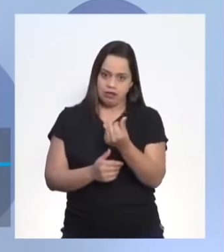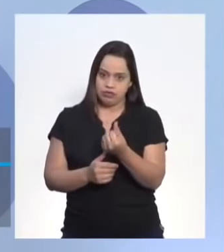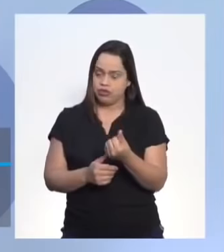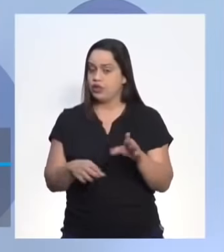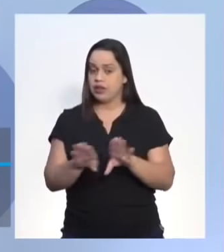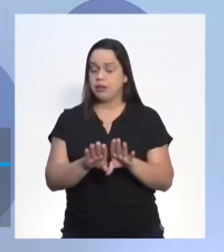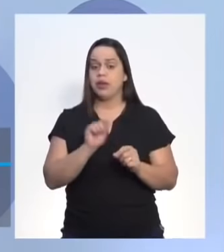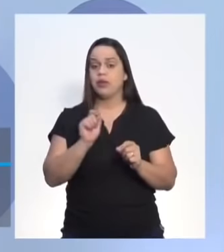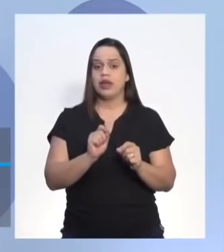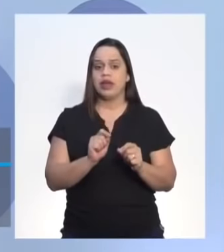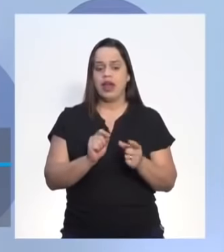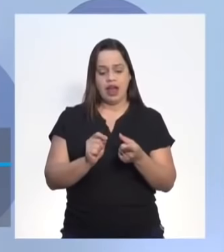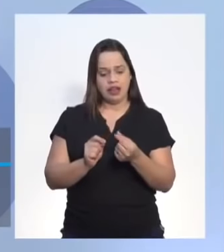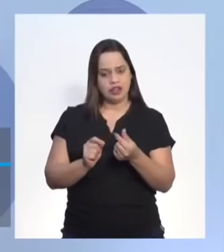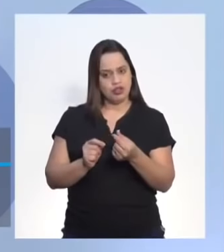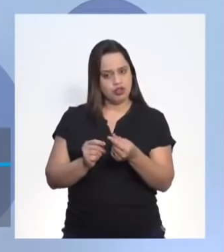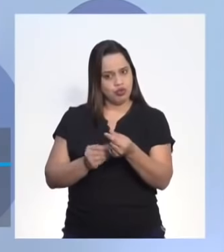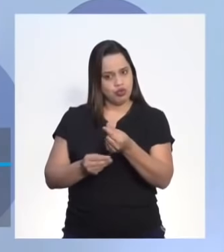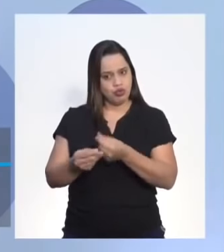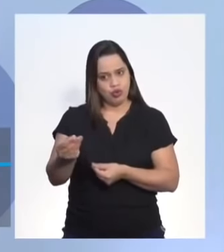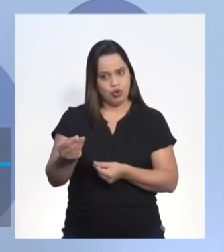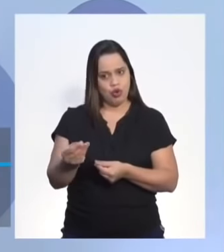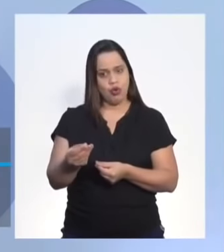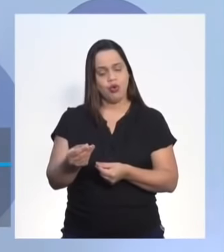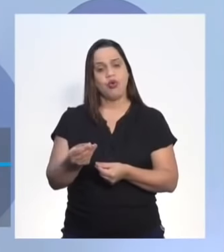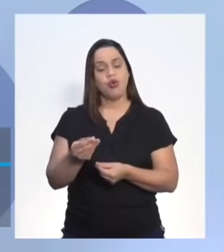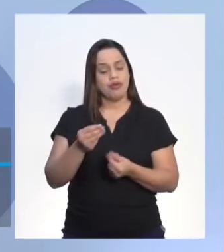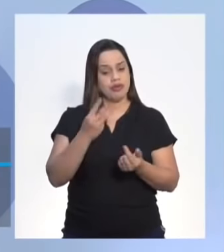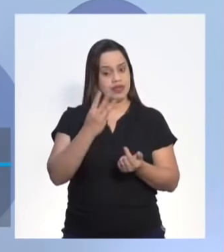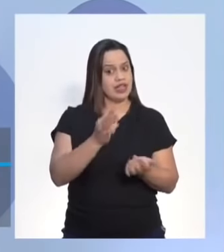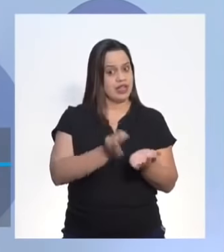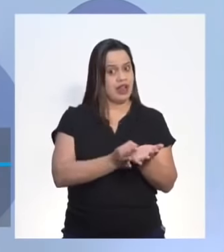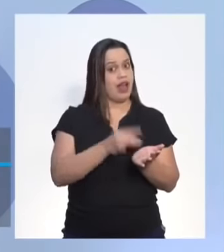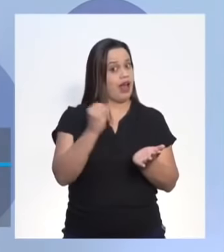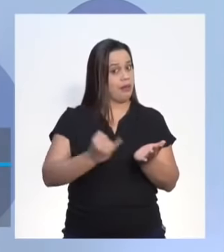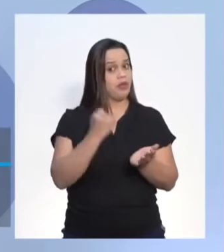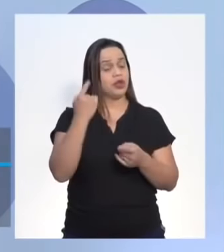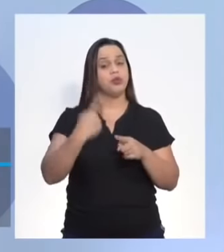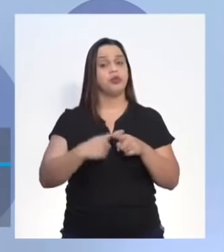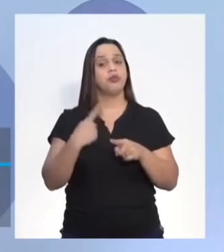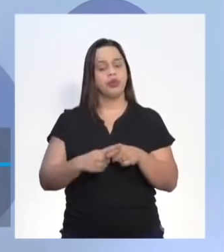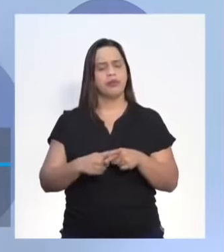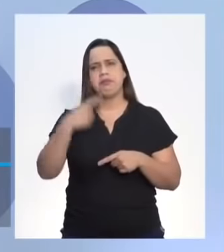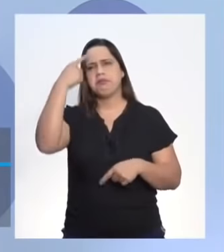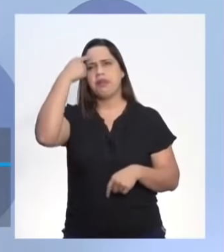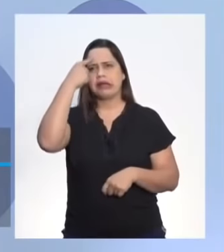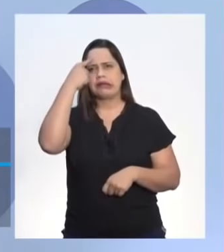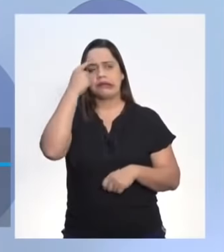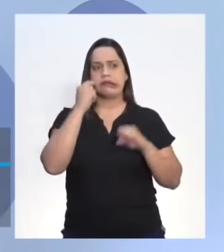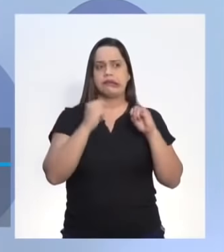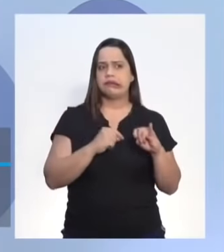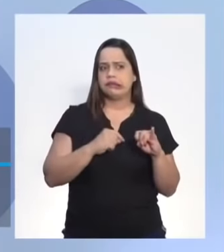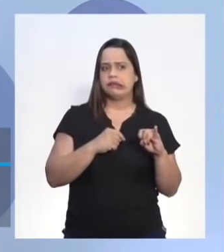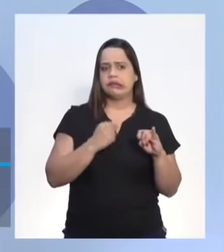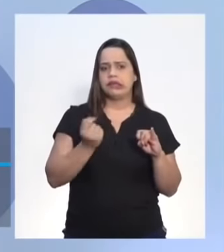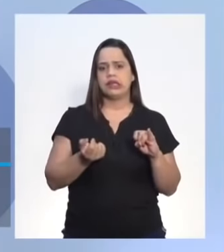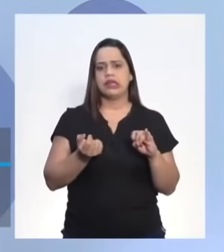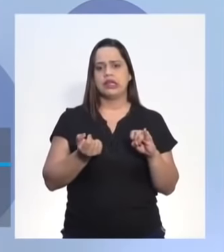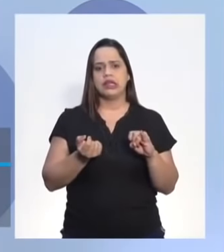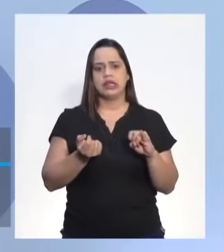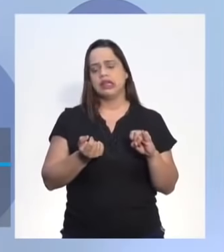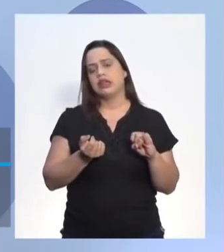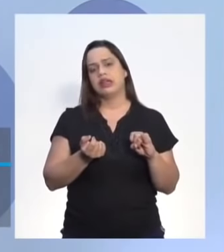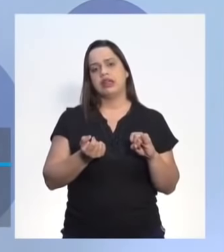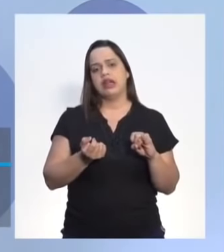questão do troco, né? É verdade. Essa questão dos 3 centavos é muito importante, porque pensa, se for numa quantidade pequena,